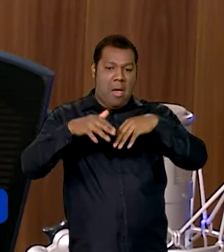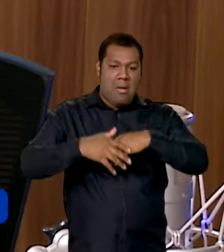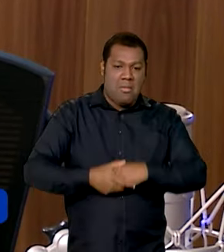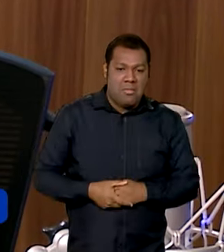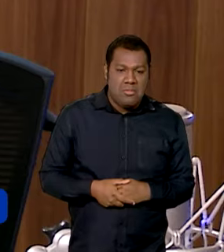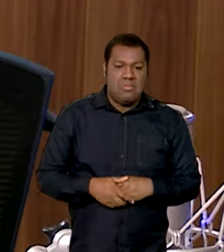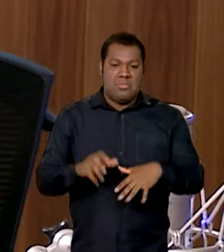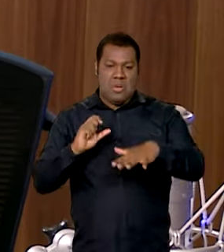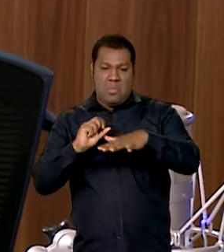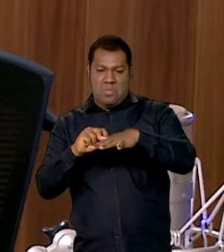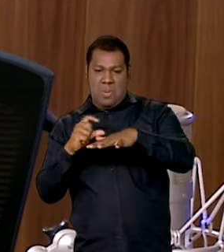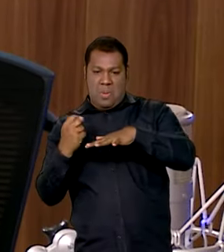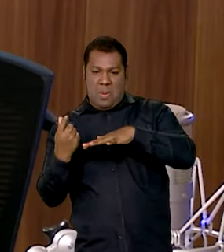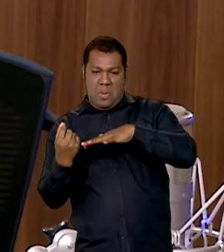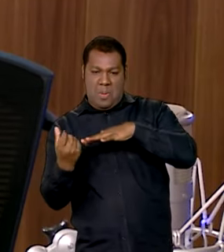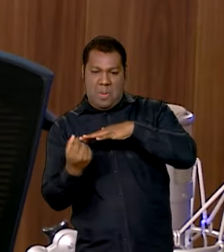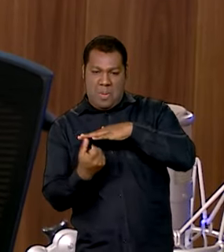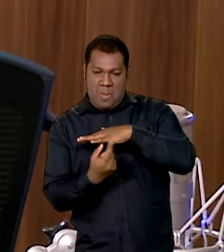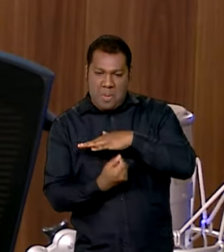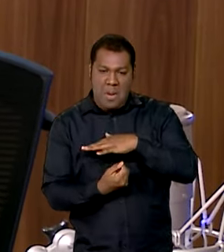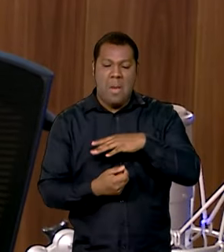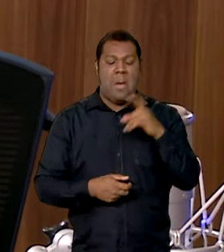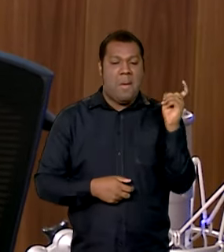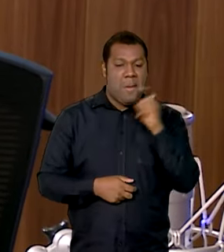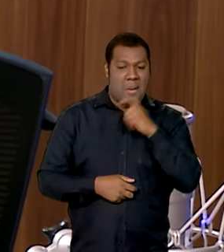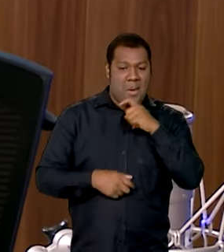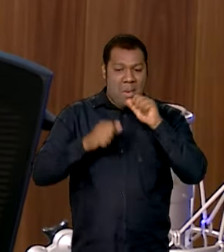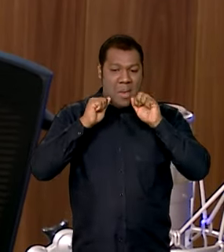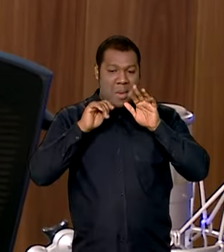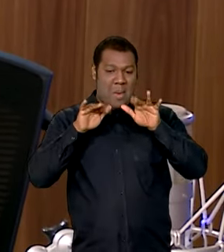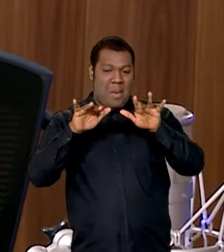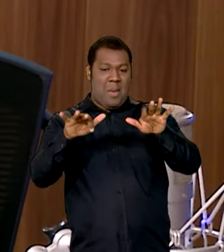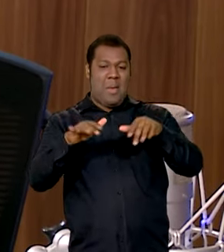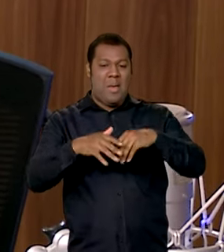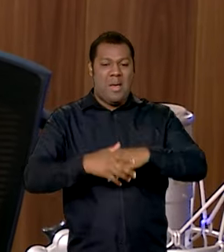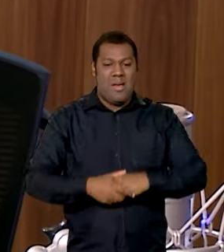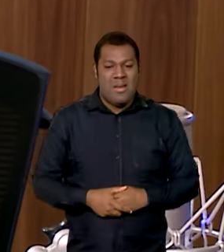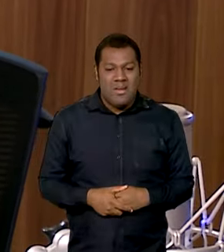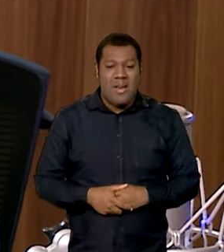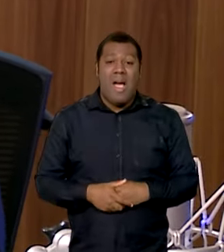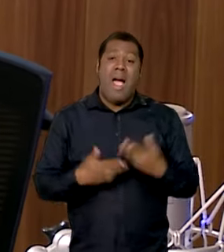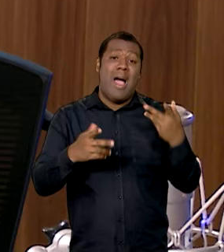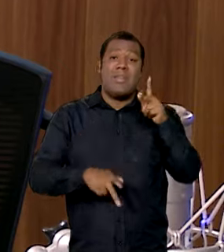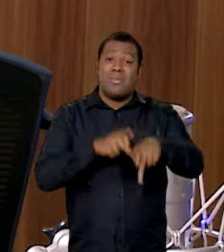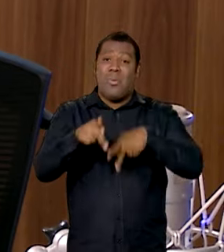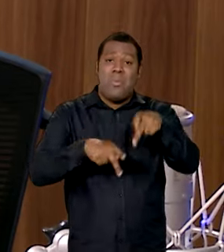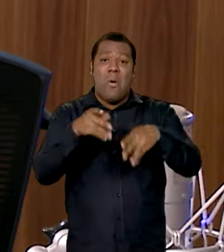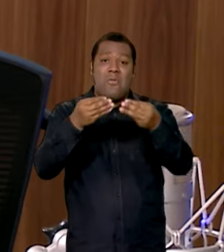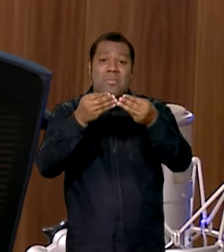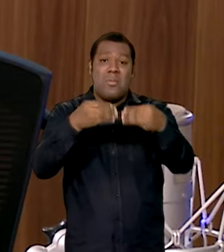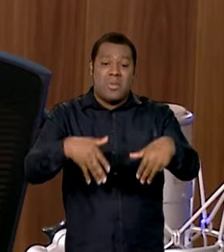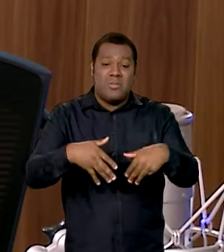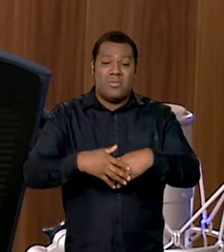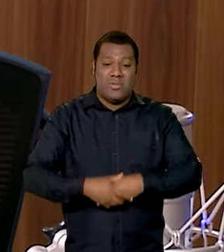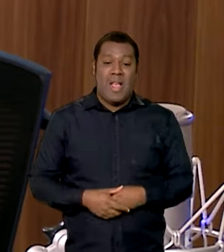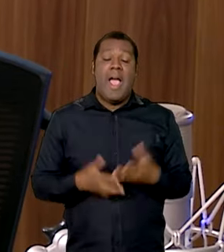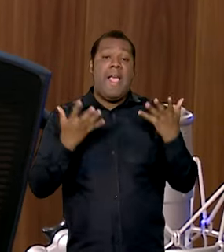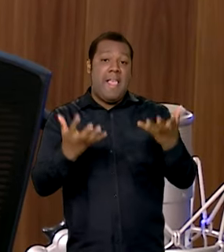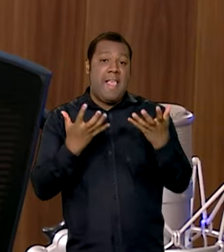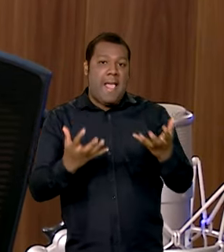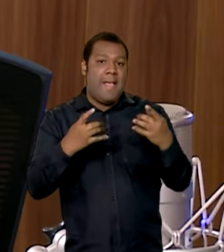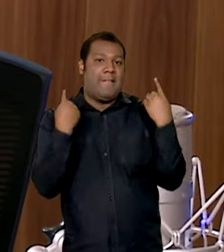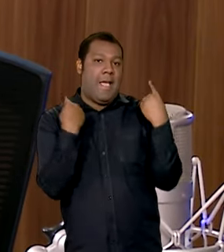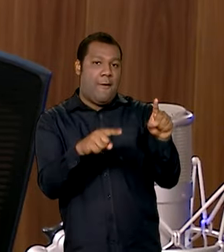em em verdades né mentiras faz um desserviço a população às vezes fazem para atacar os